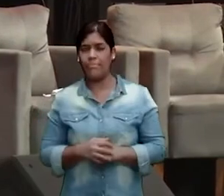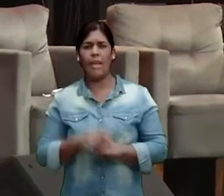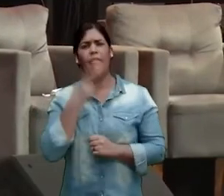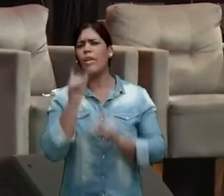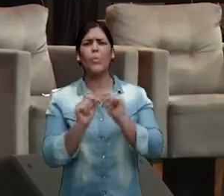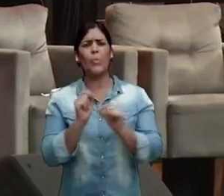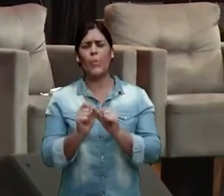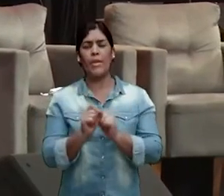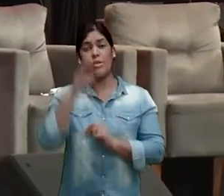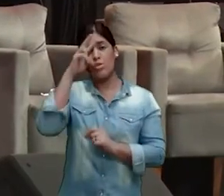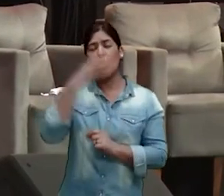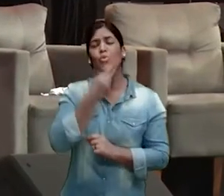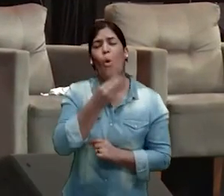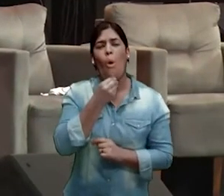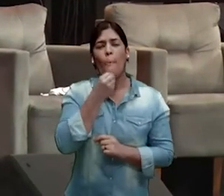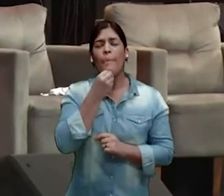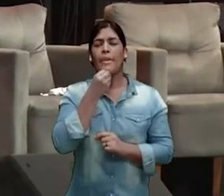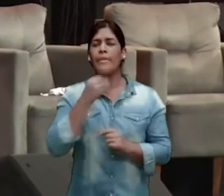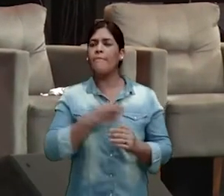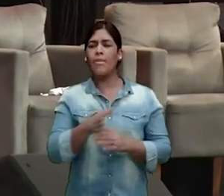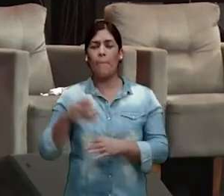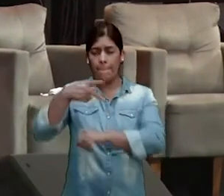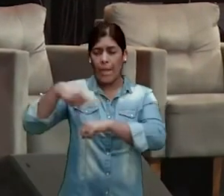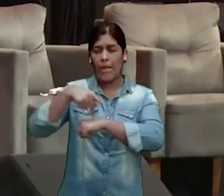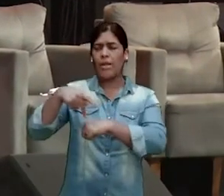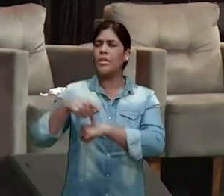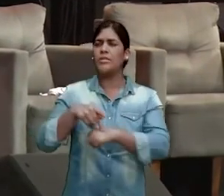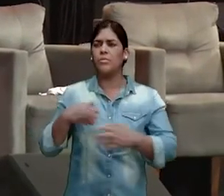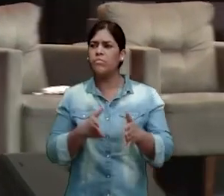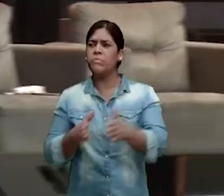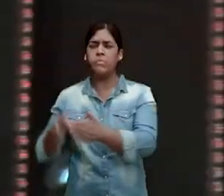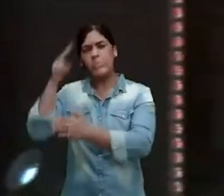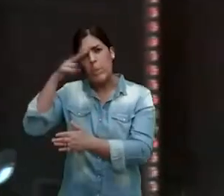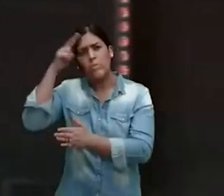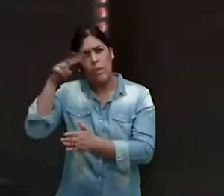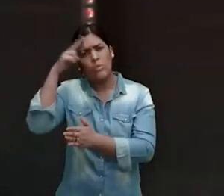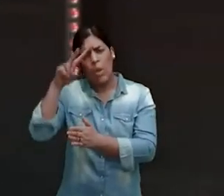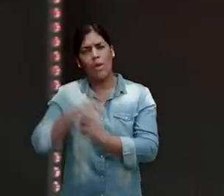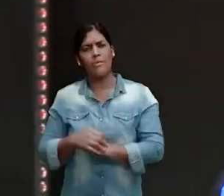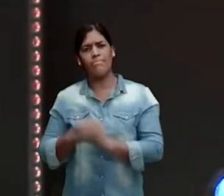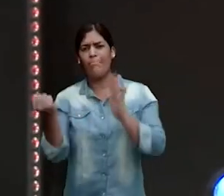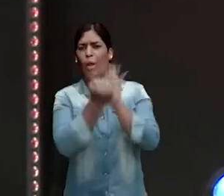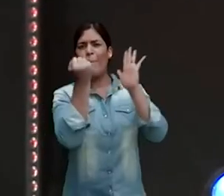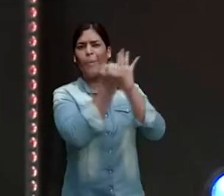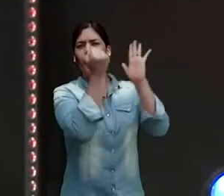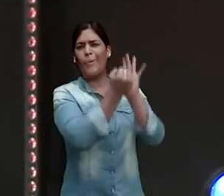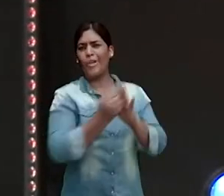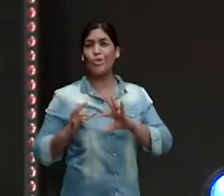Palestina fazendo sinais e maravilhas ele faz um homem que passou por lá e que todos diziam que ele